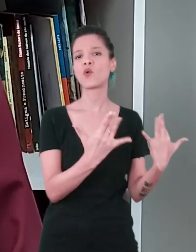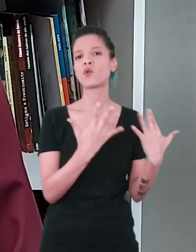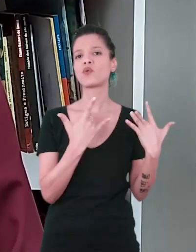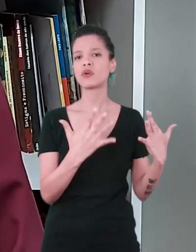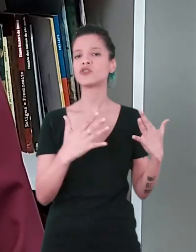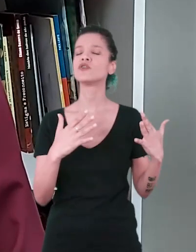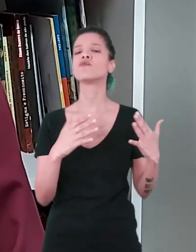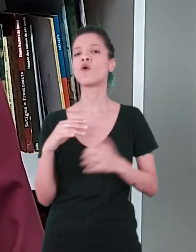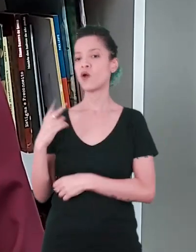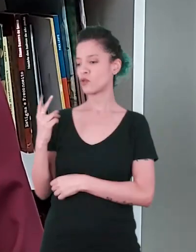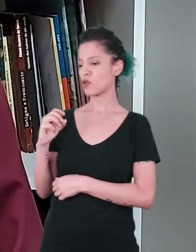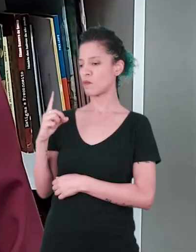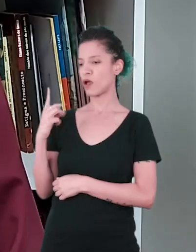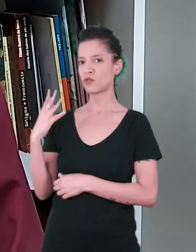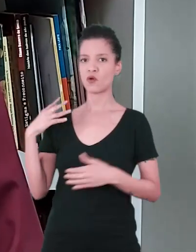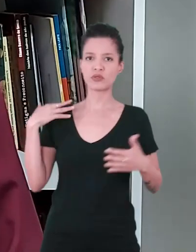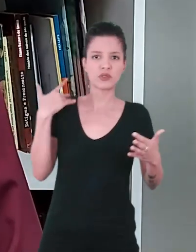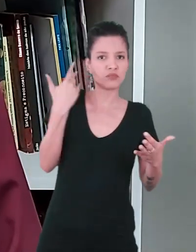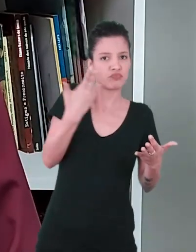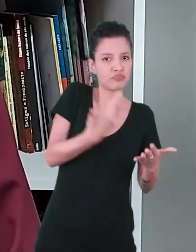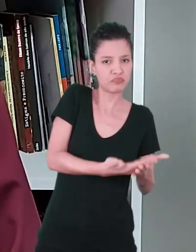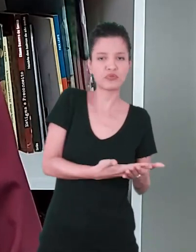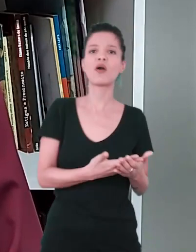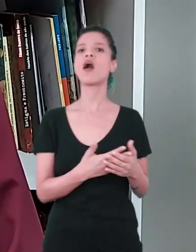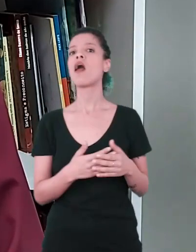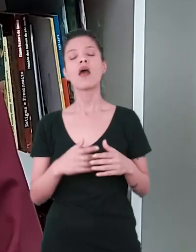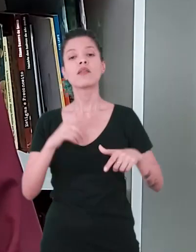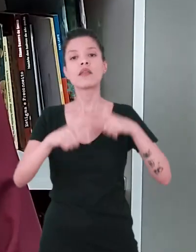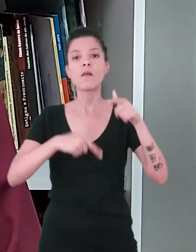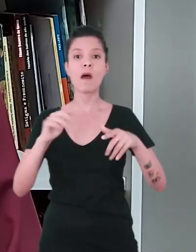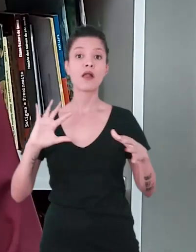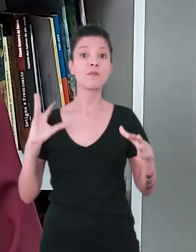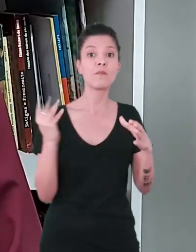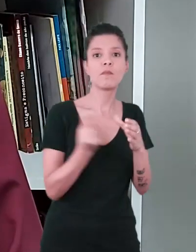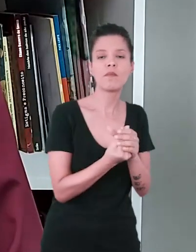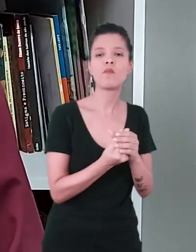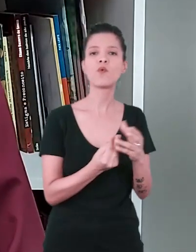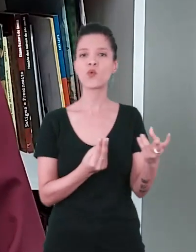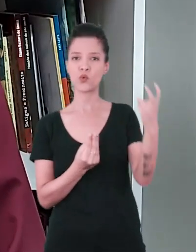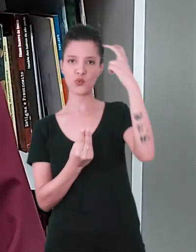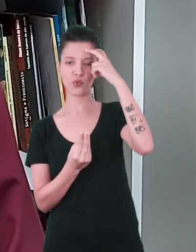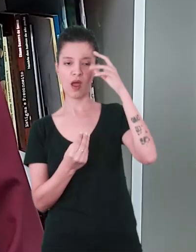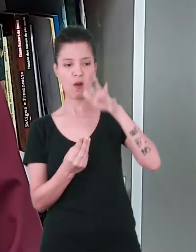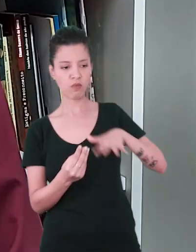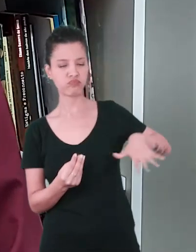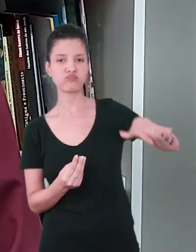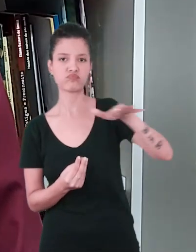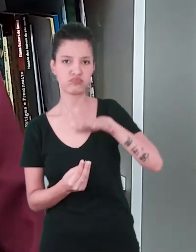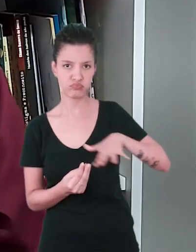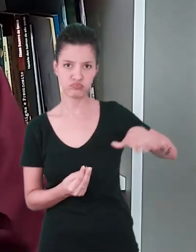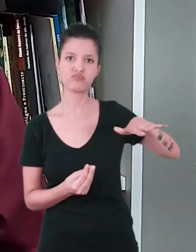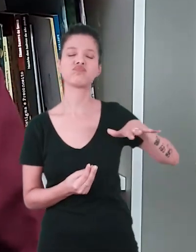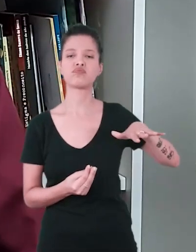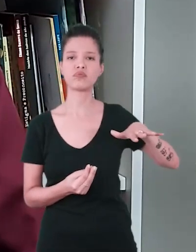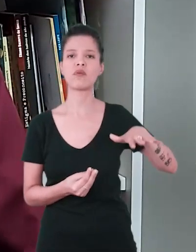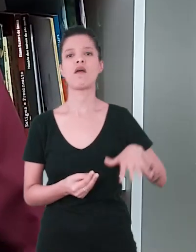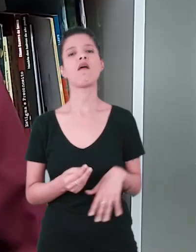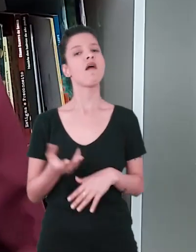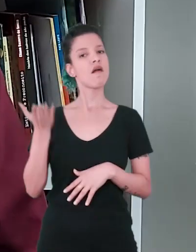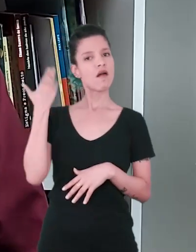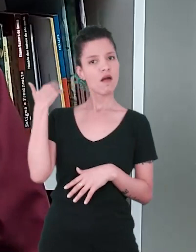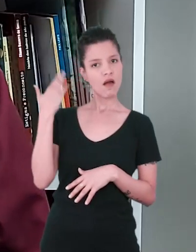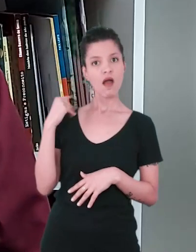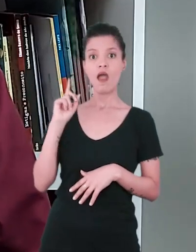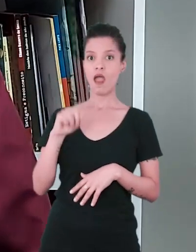desde 2014 um trabalho ligado aos patrimônios culturais que temos aqui na nossa região, que são mais ou menos, no começo